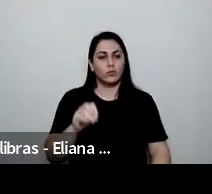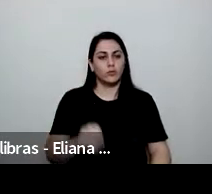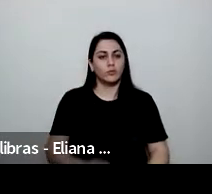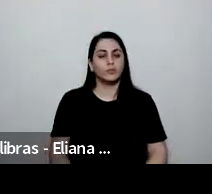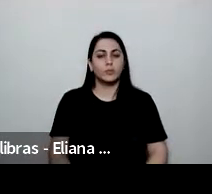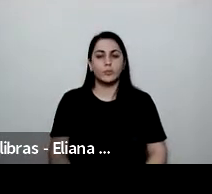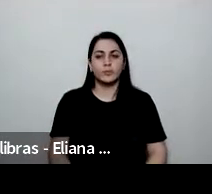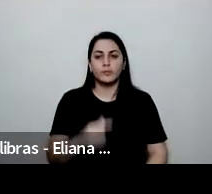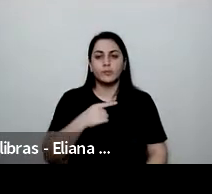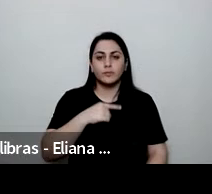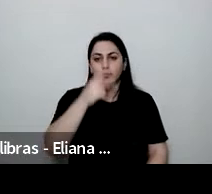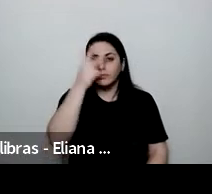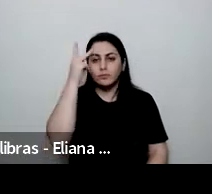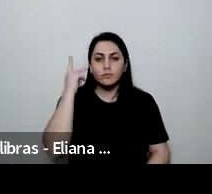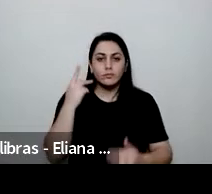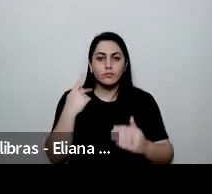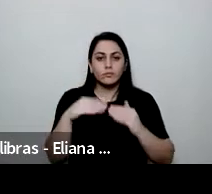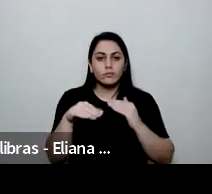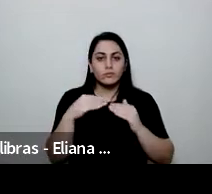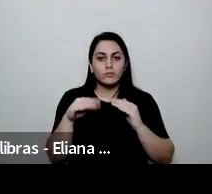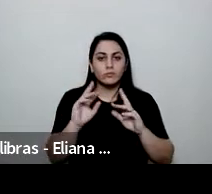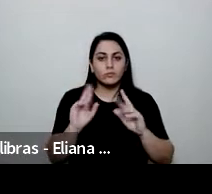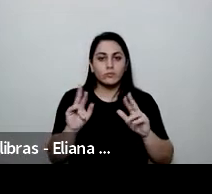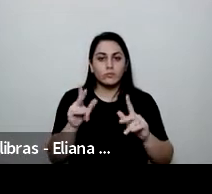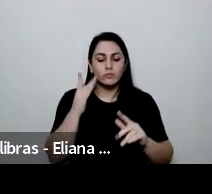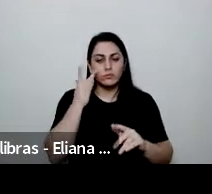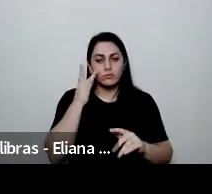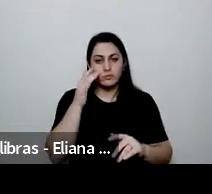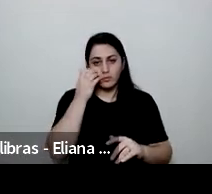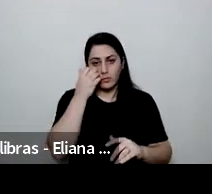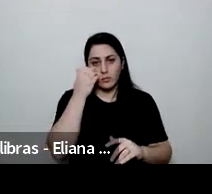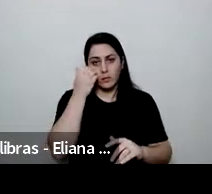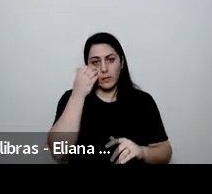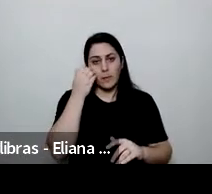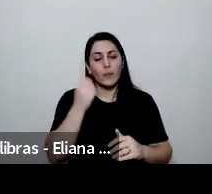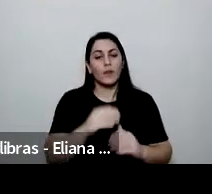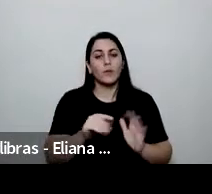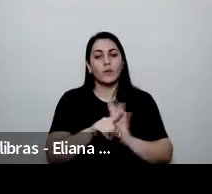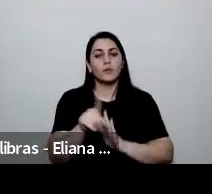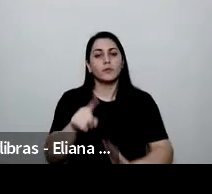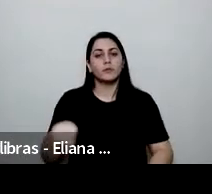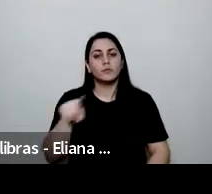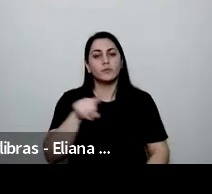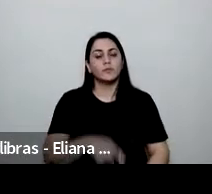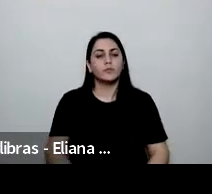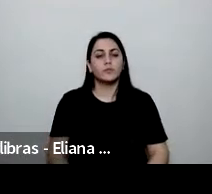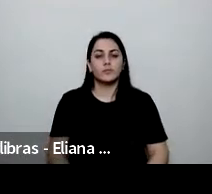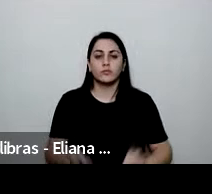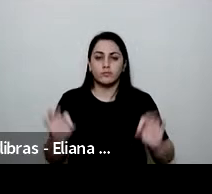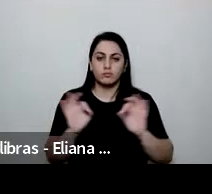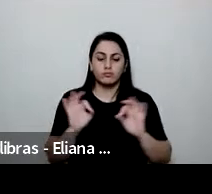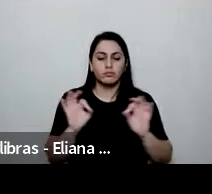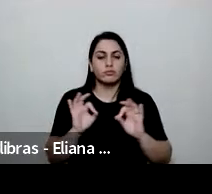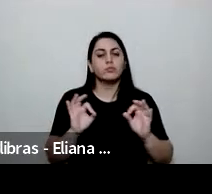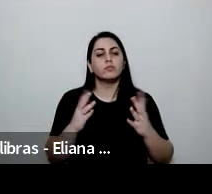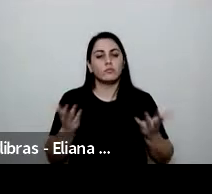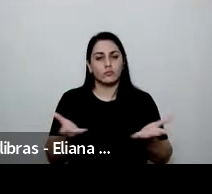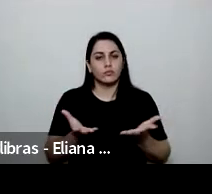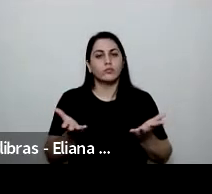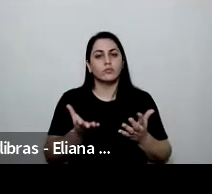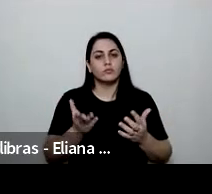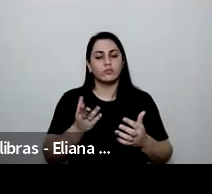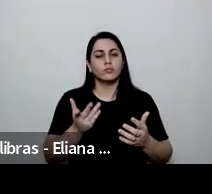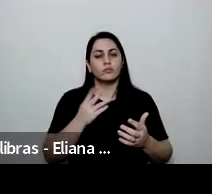alguma divergência nesse sentido eu consultam eminentes pares em não havendo proclamando o